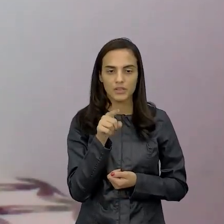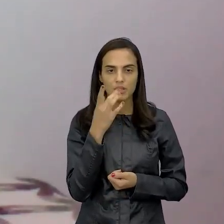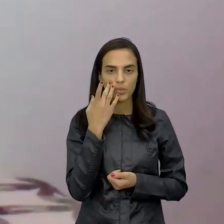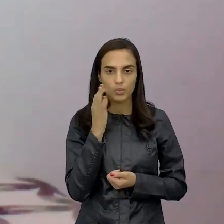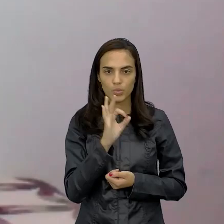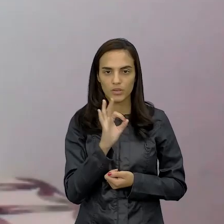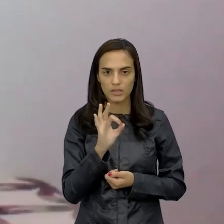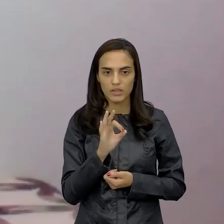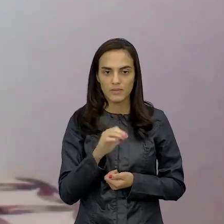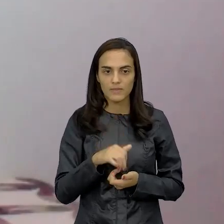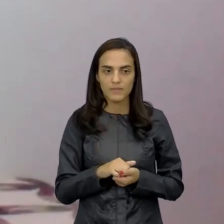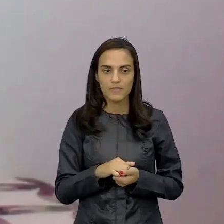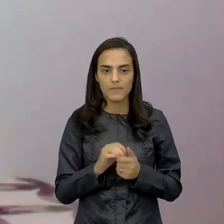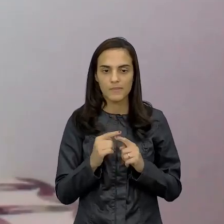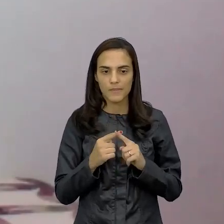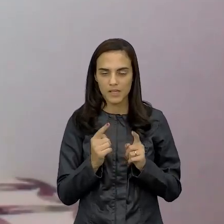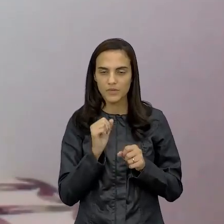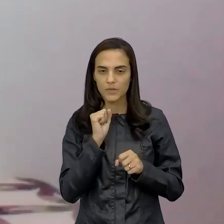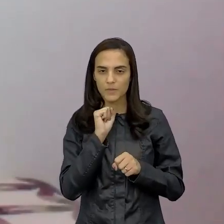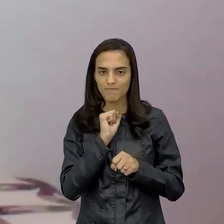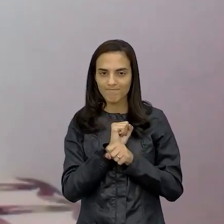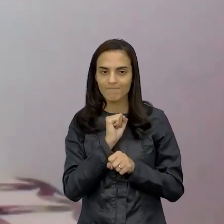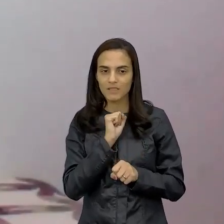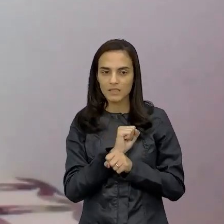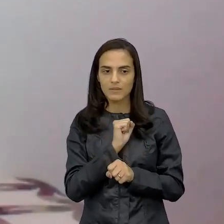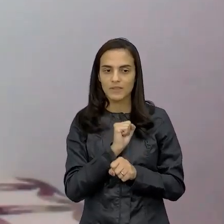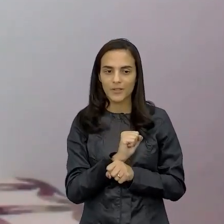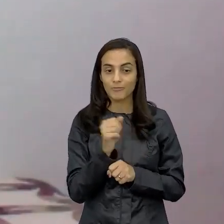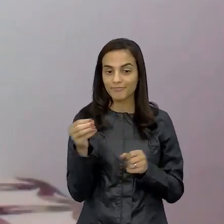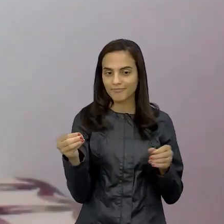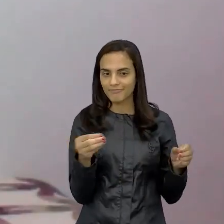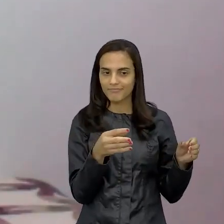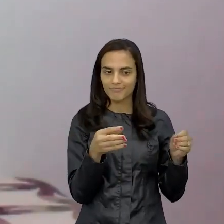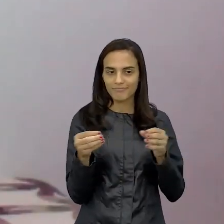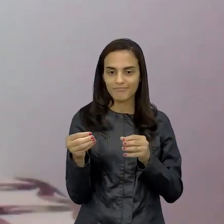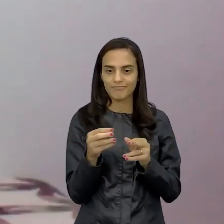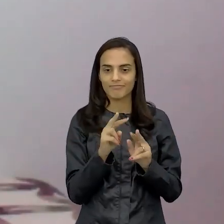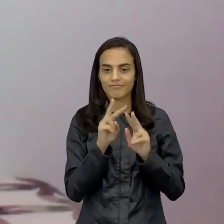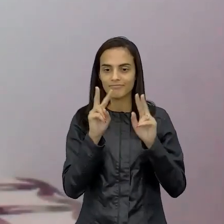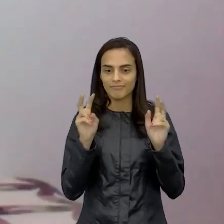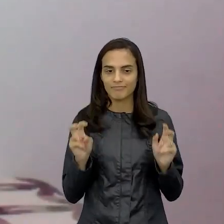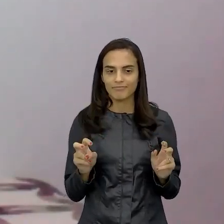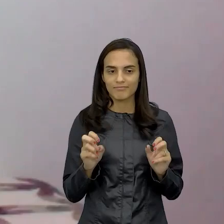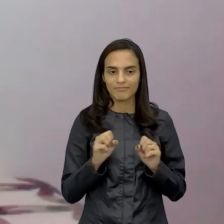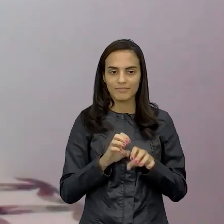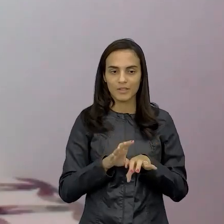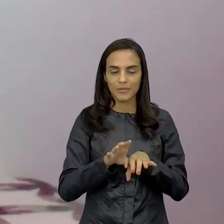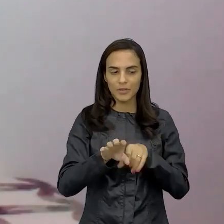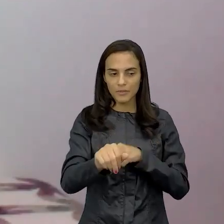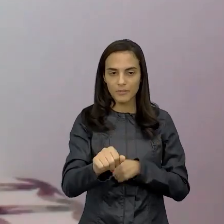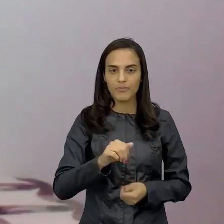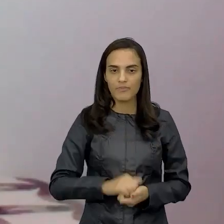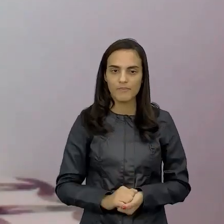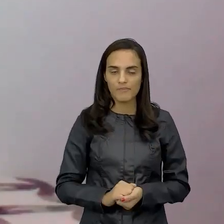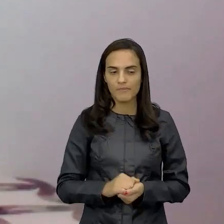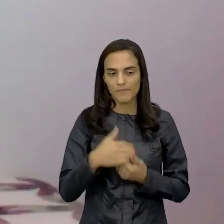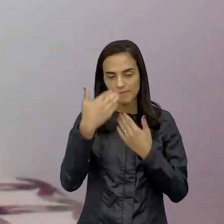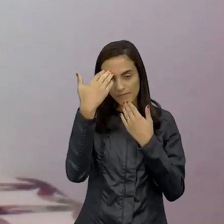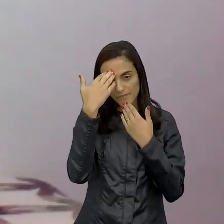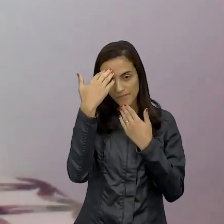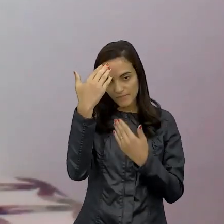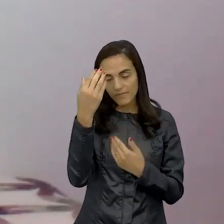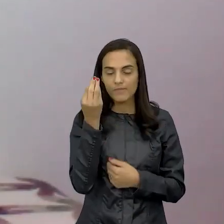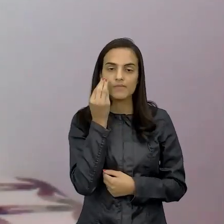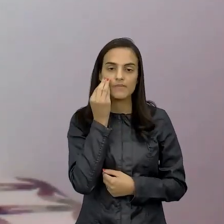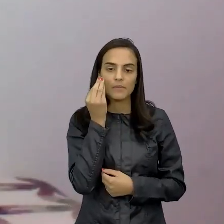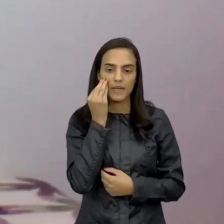Mas a gente aguarda vocês com novos episódios sobre a formação, tá bom? Obrigada, pessoal. Um beijo